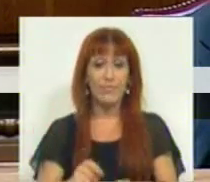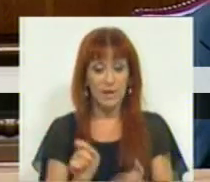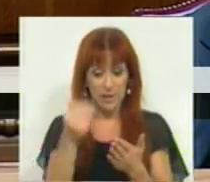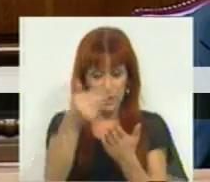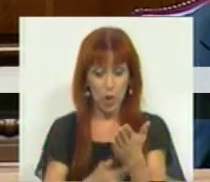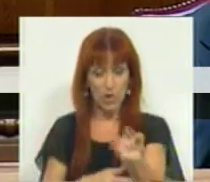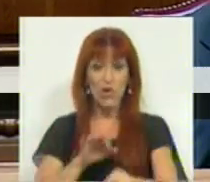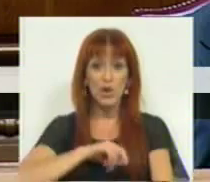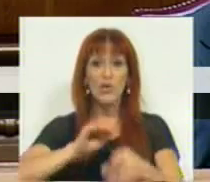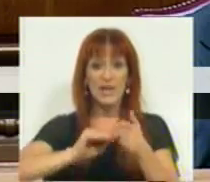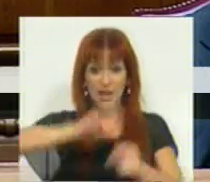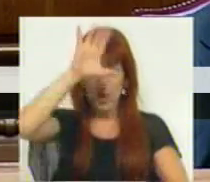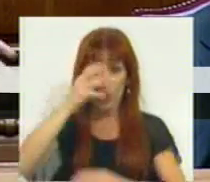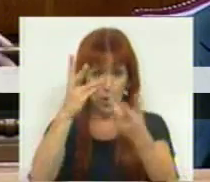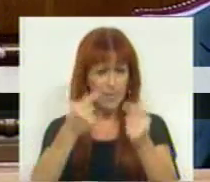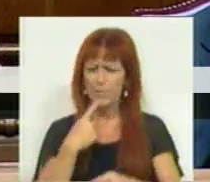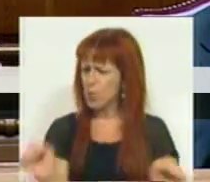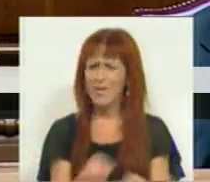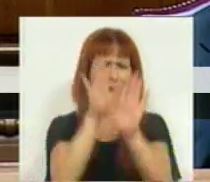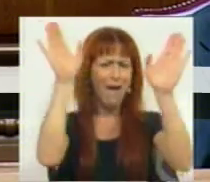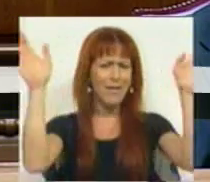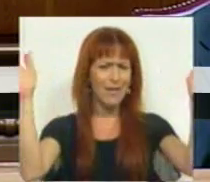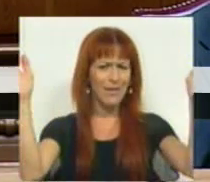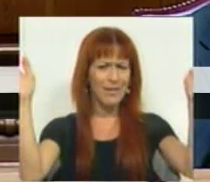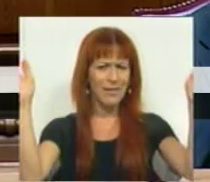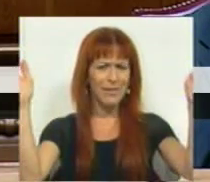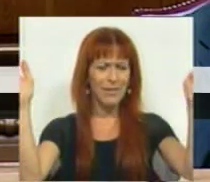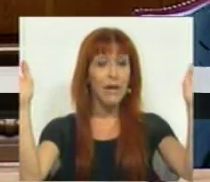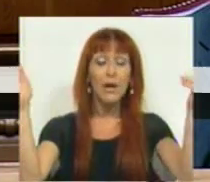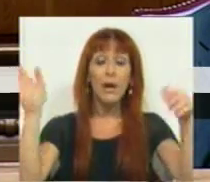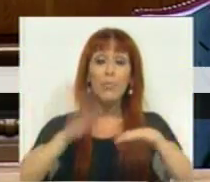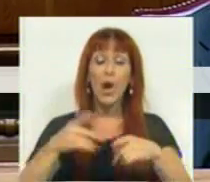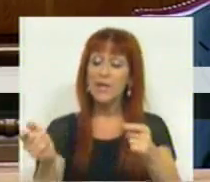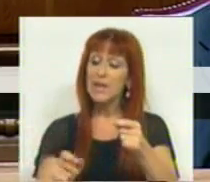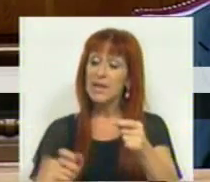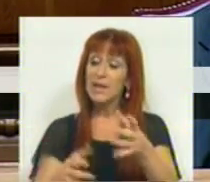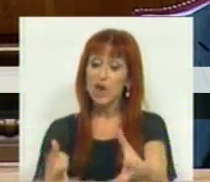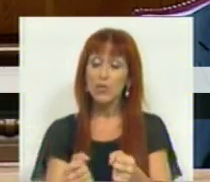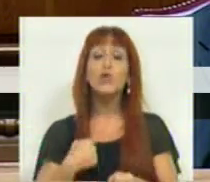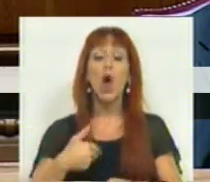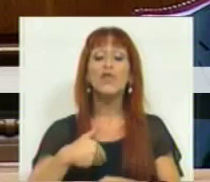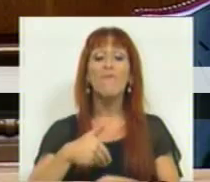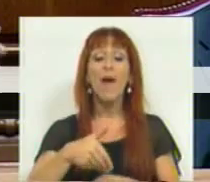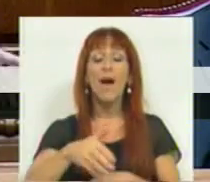nota do Sr. Secretário de Estado do Orçamento foi muito clara quanto às poupanças que nós